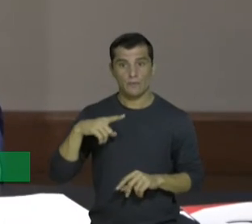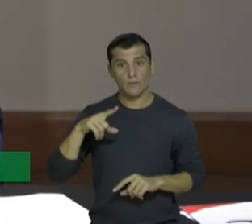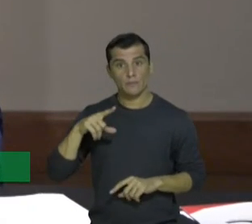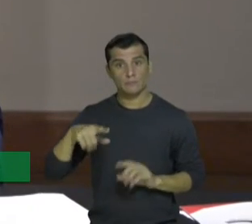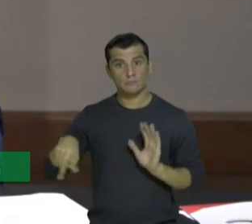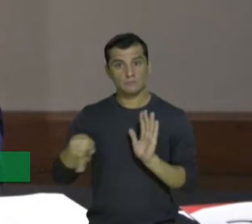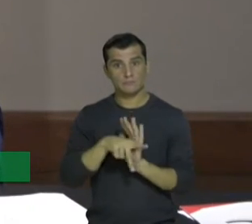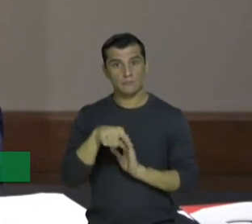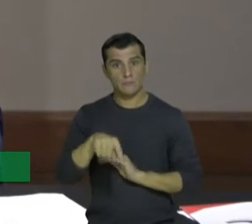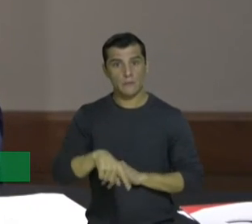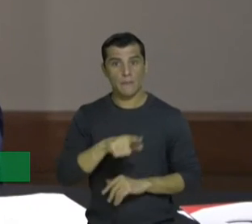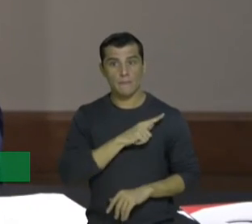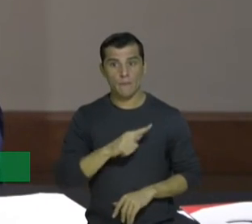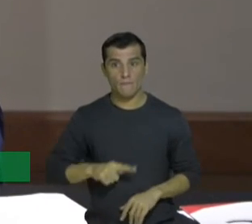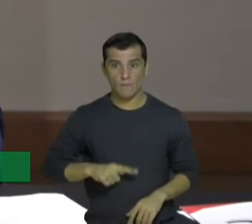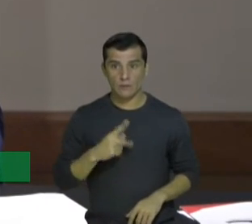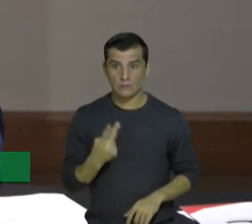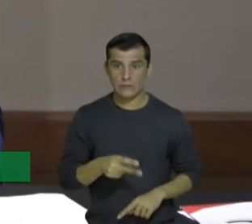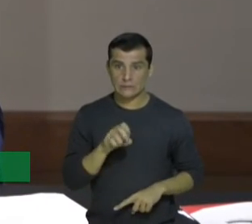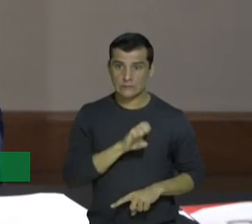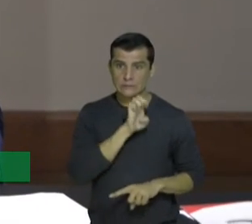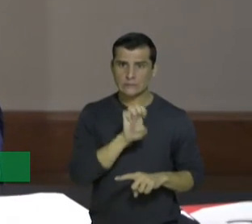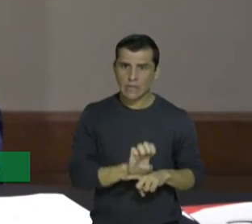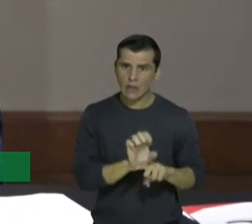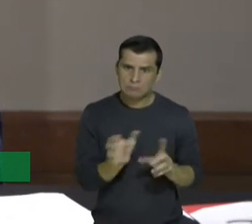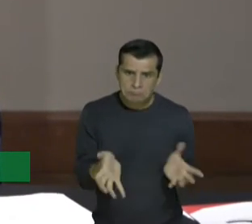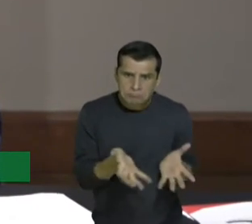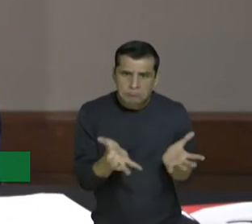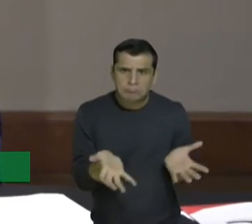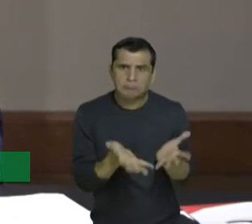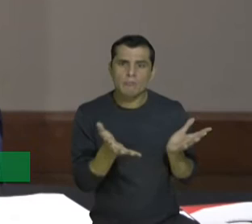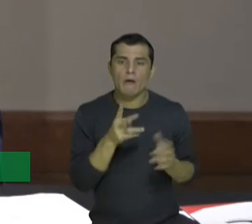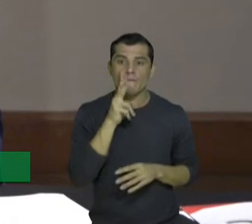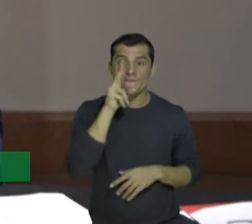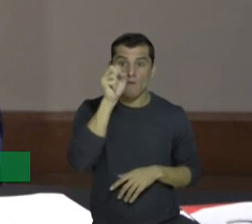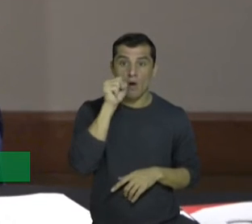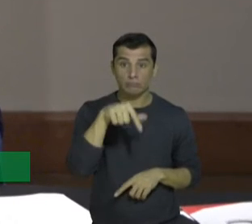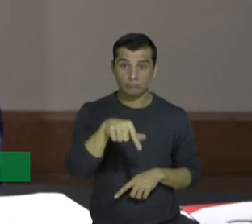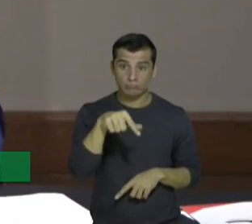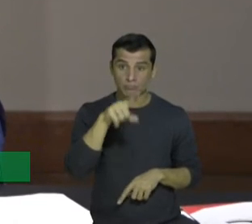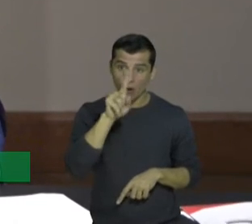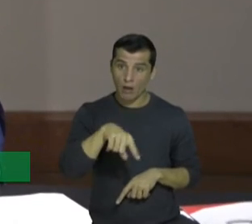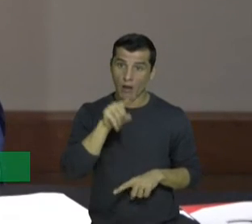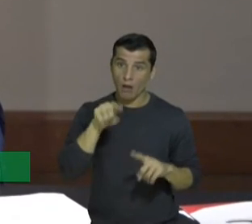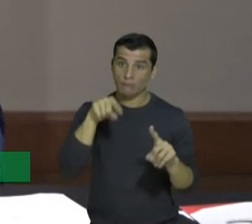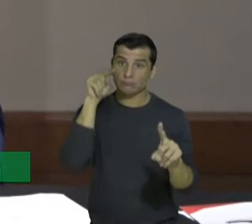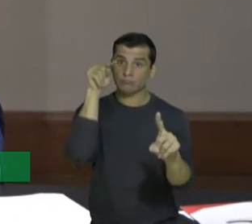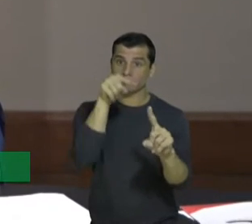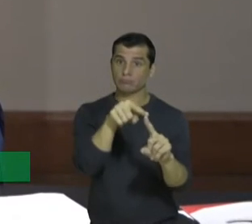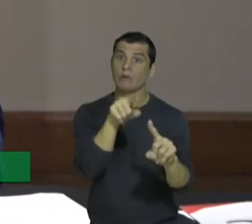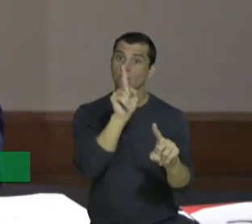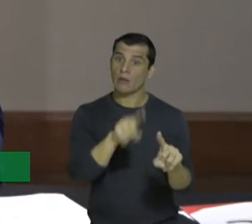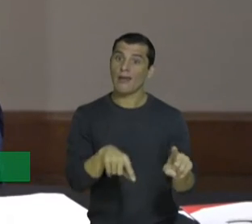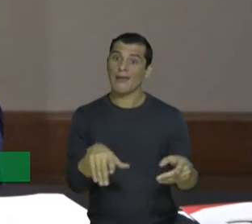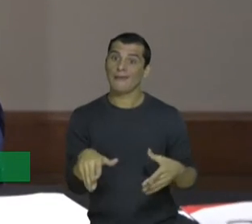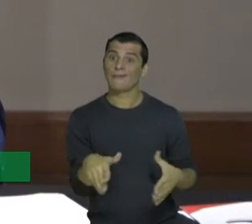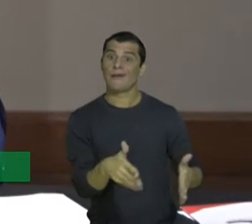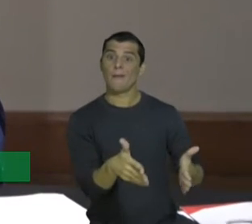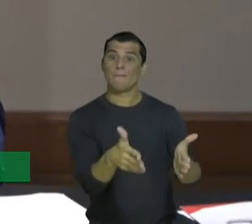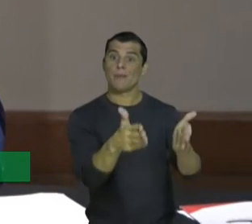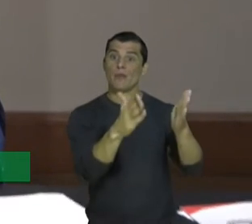do do Governo do Estado nós fomentamos com toda a força porque enxergamos que esse é o caminho né uma das formas